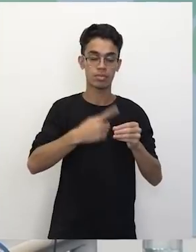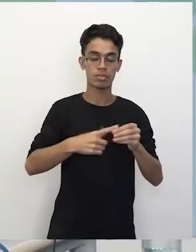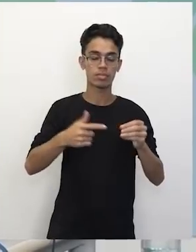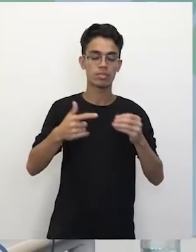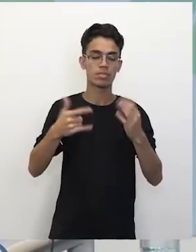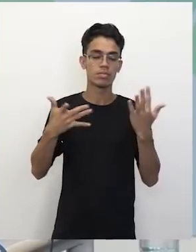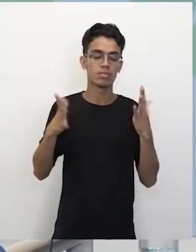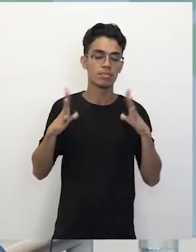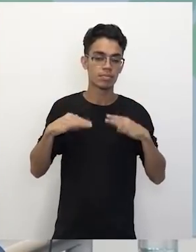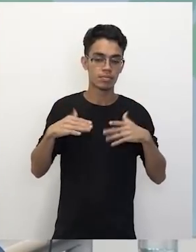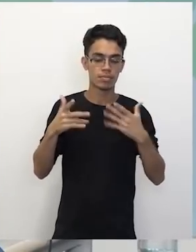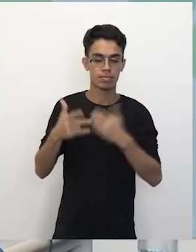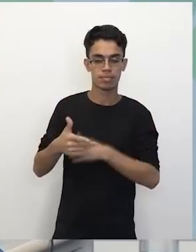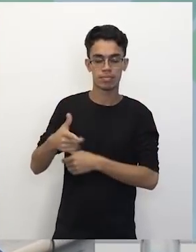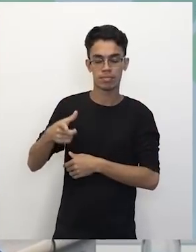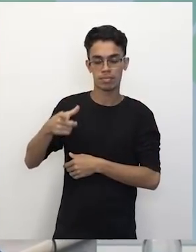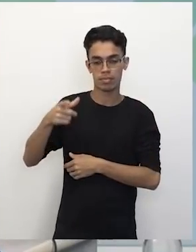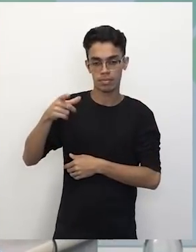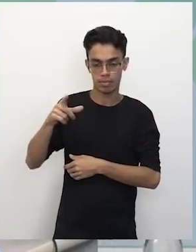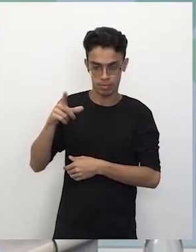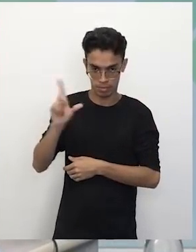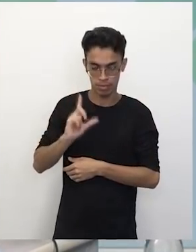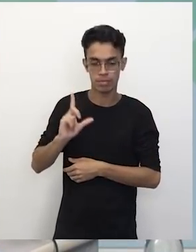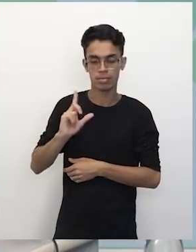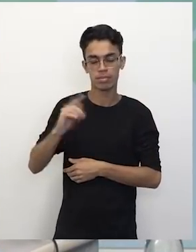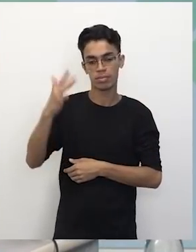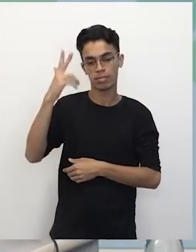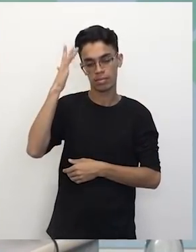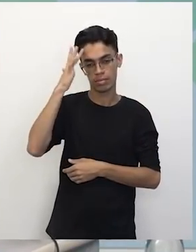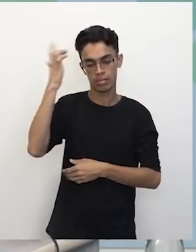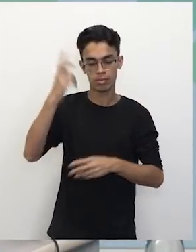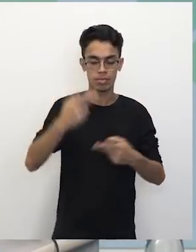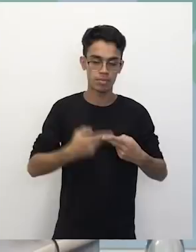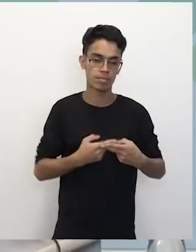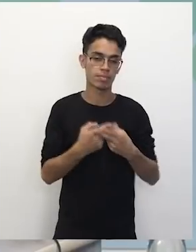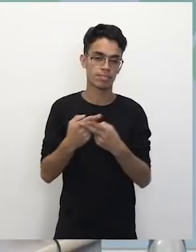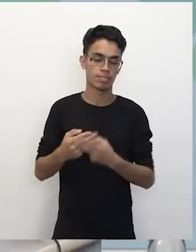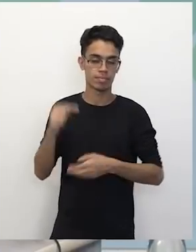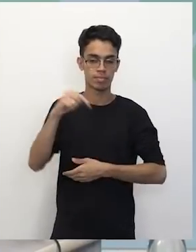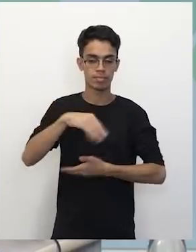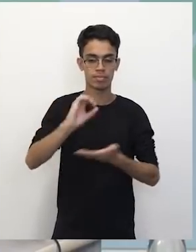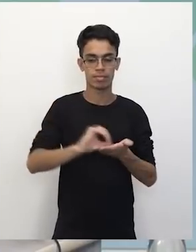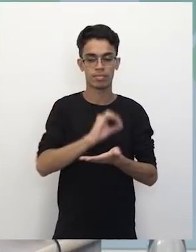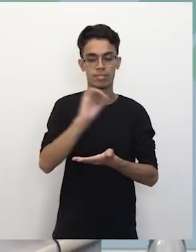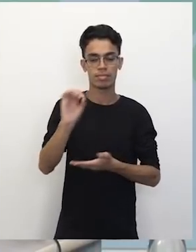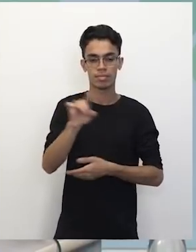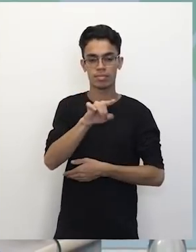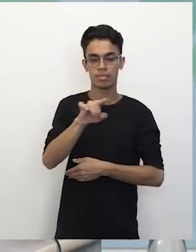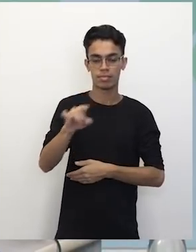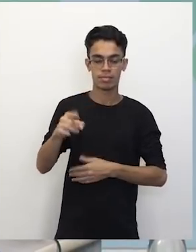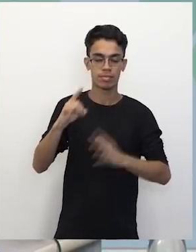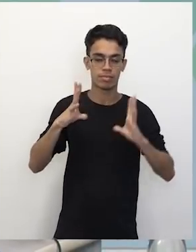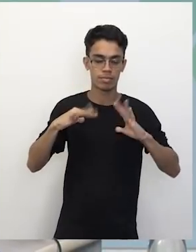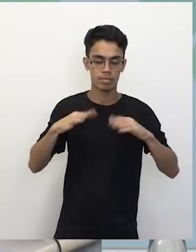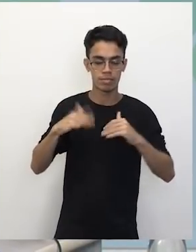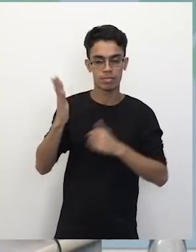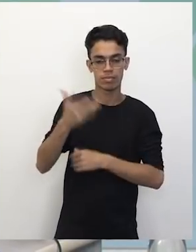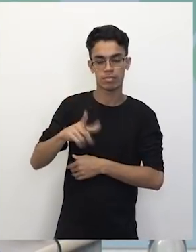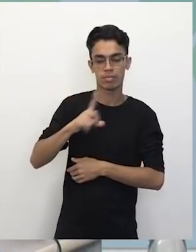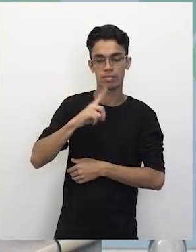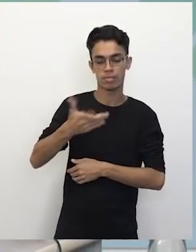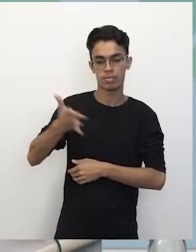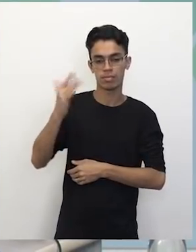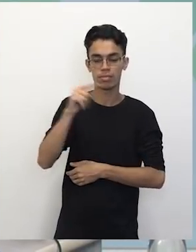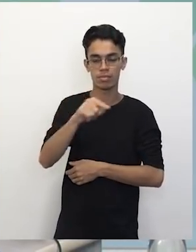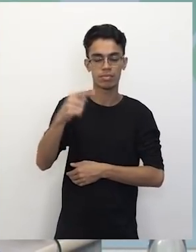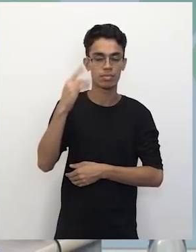anteciparam o feriado, aulas inéditas e de revisão amanhã aqui no Centro de Mídias, tá? Então, você que teve feriado antecipado, assista às